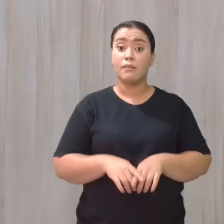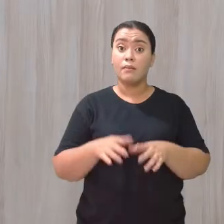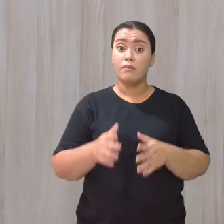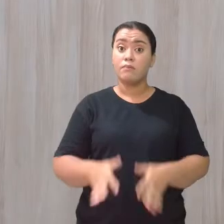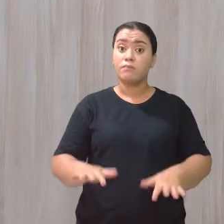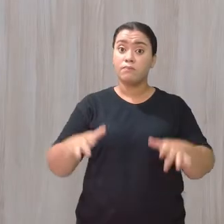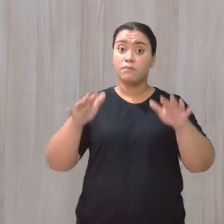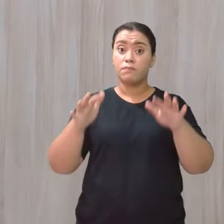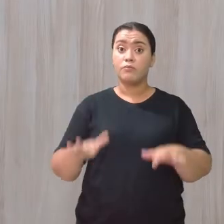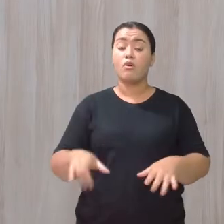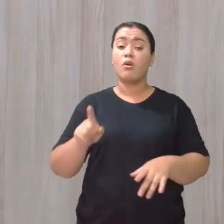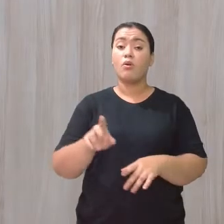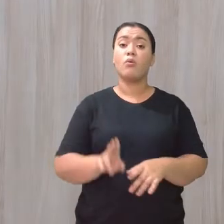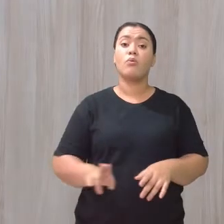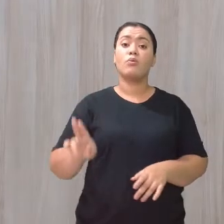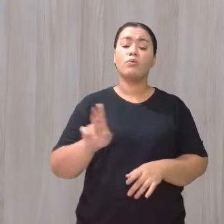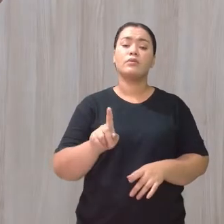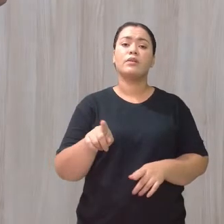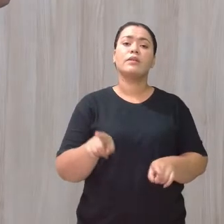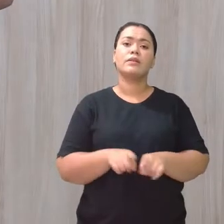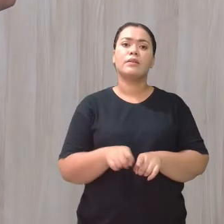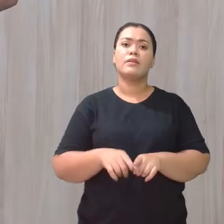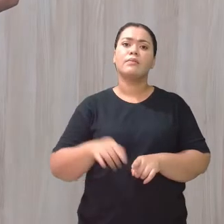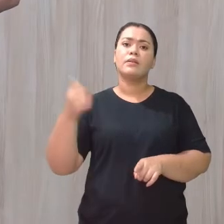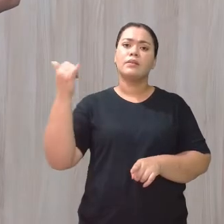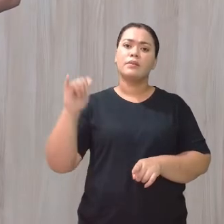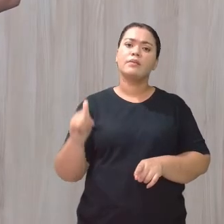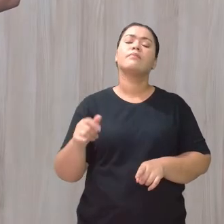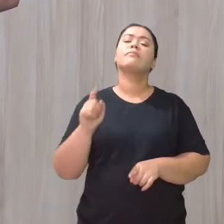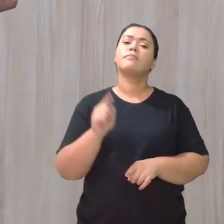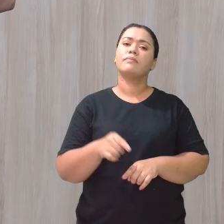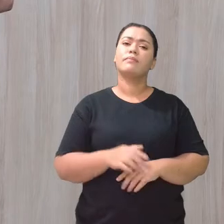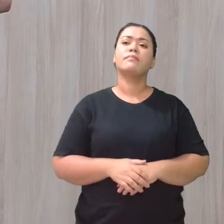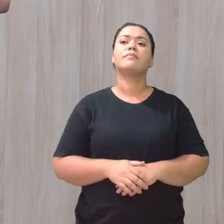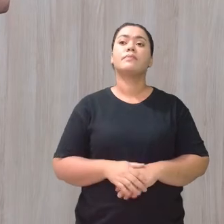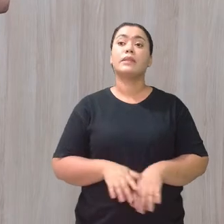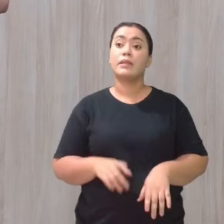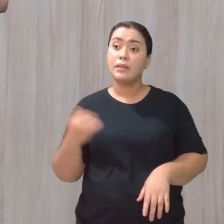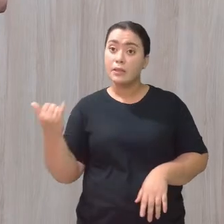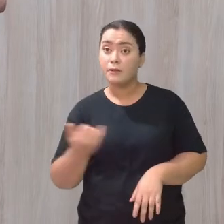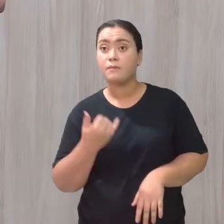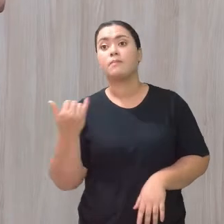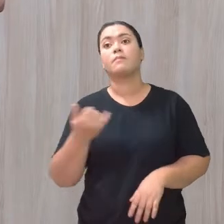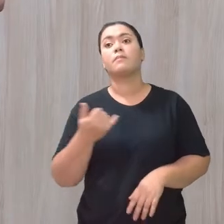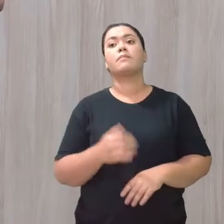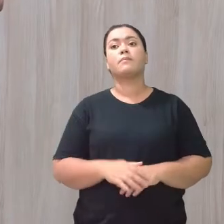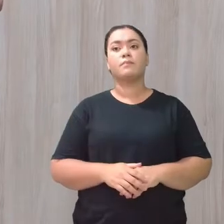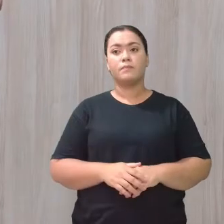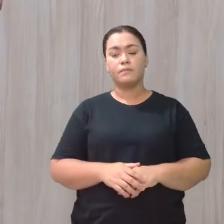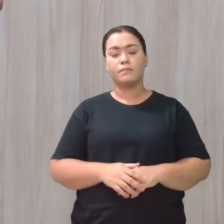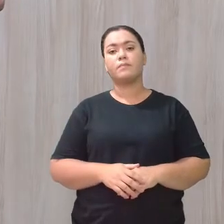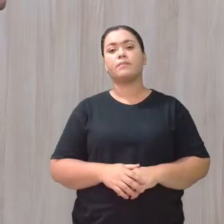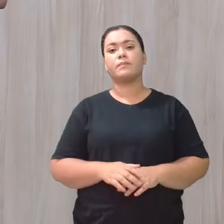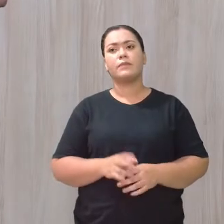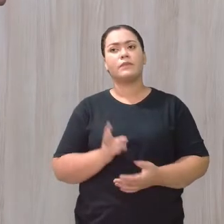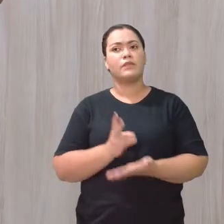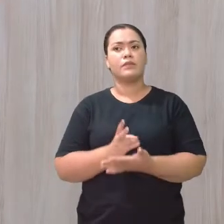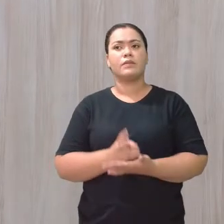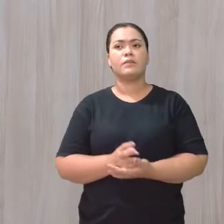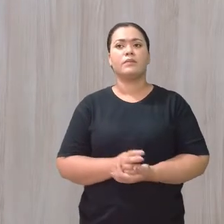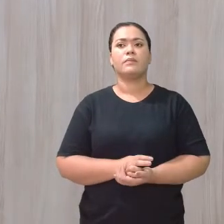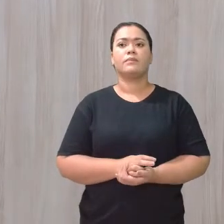muito utilizadas como fonte geradora de energia elétrica. Então, ela é muito importante nessa questão aí.